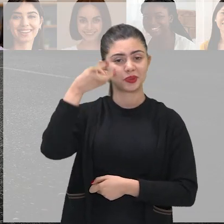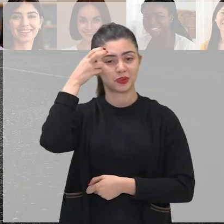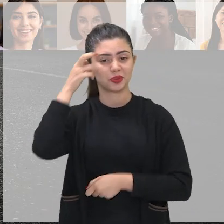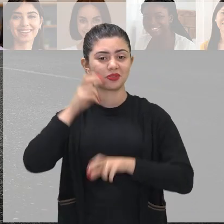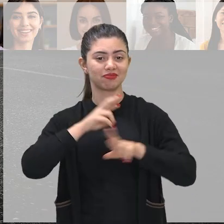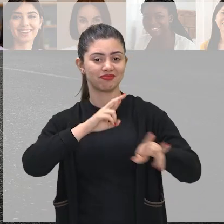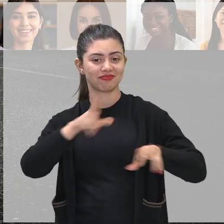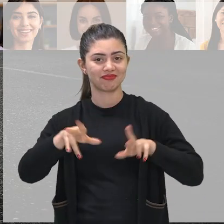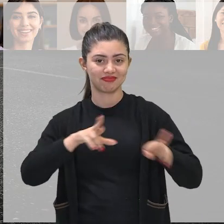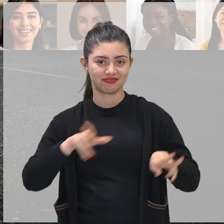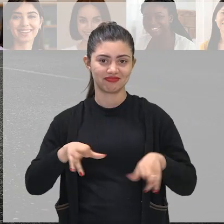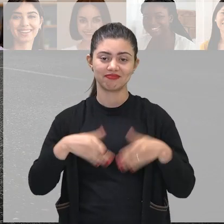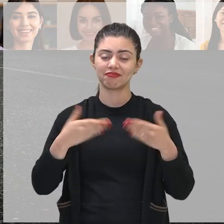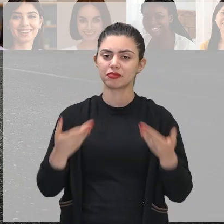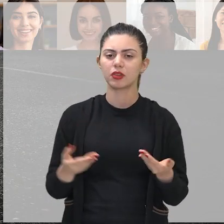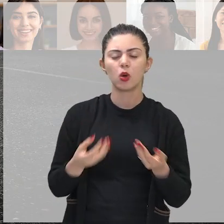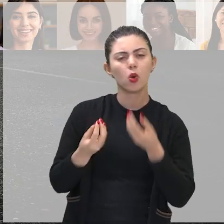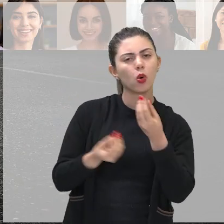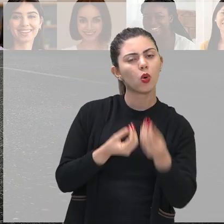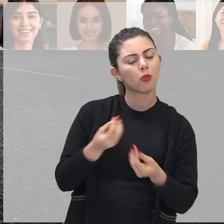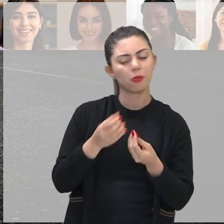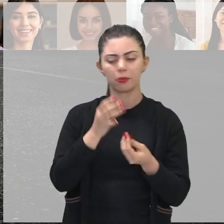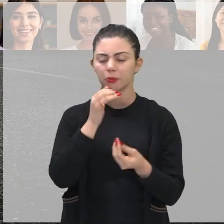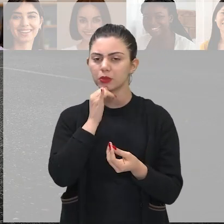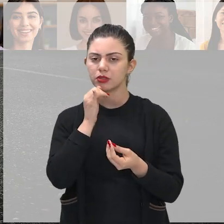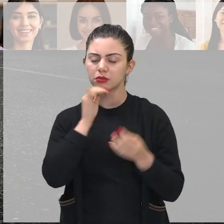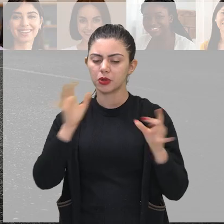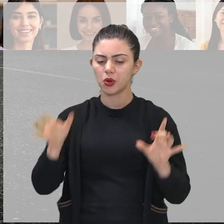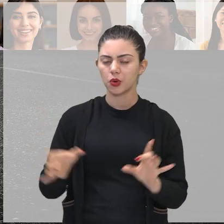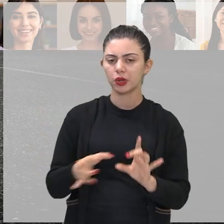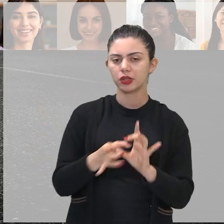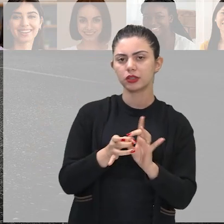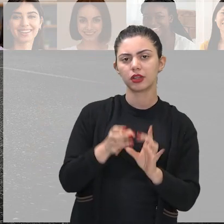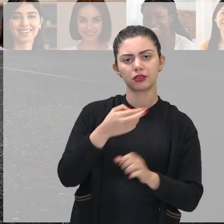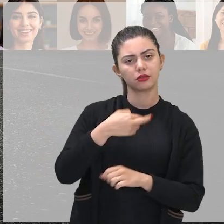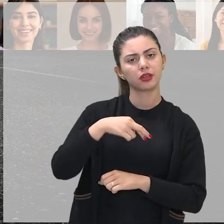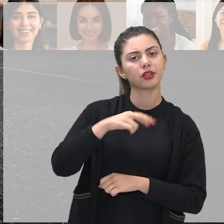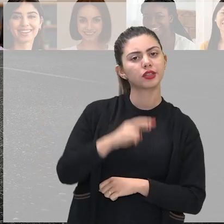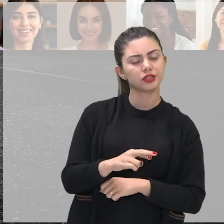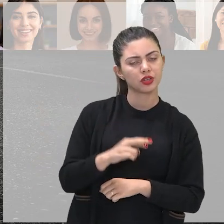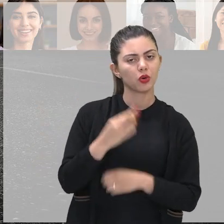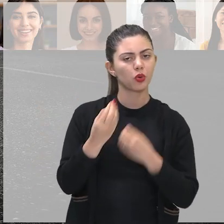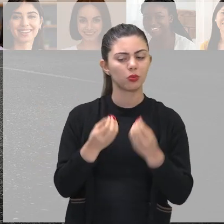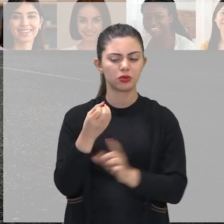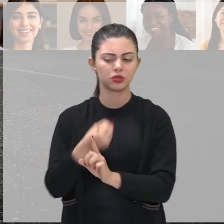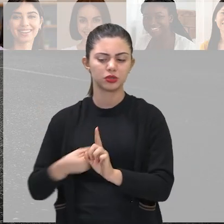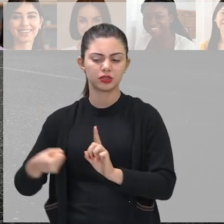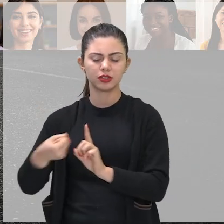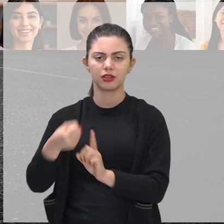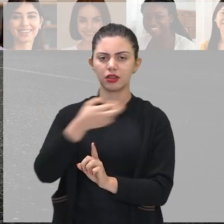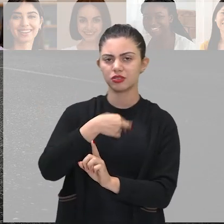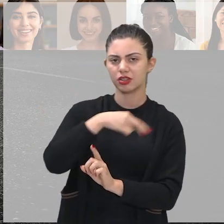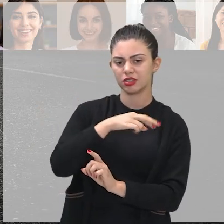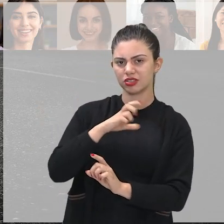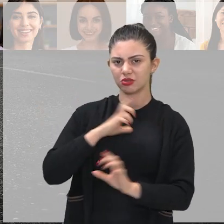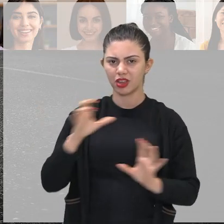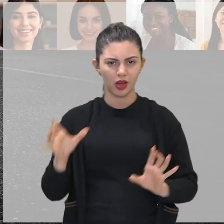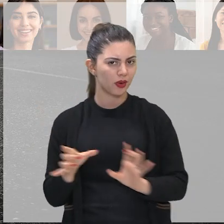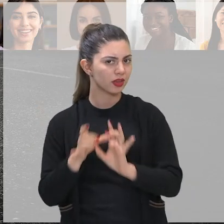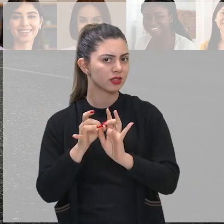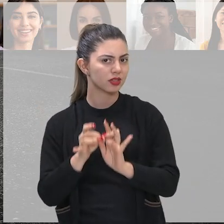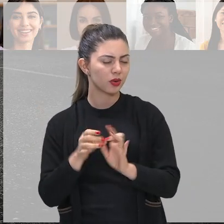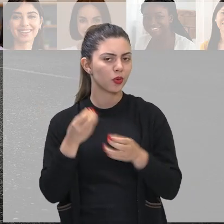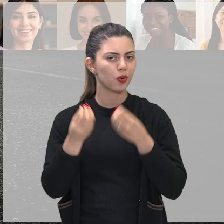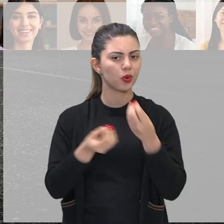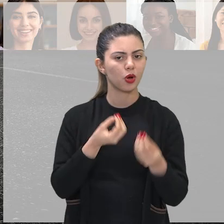culturas? E como que isso se conecta com o fenômeno religioso? Como é que isso se conecta com